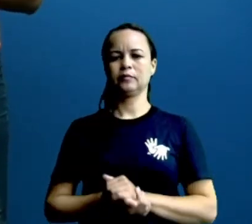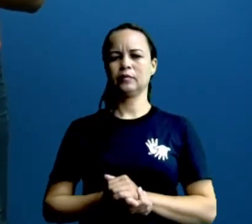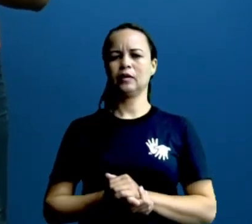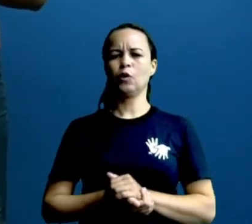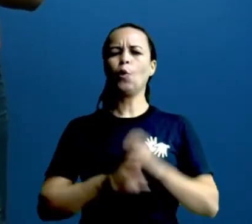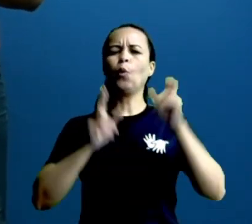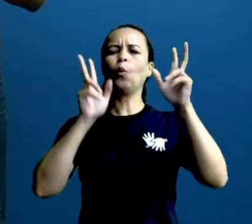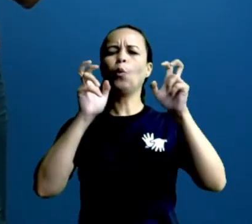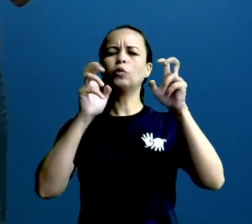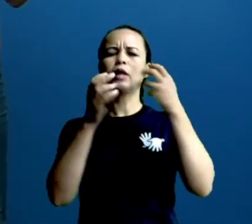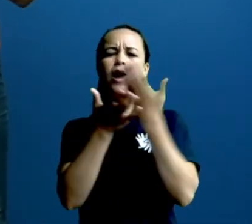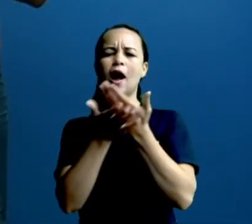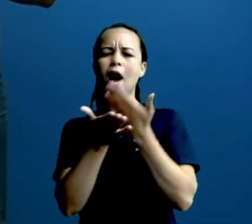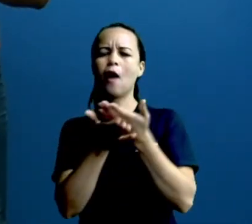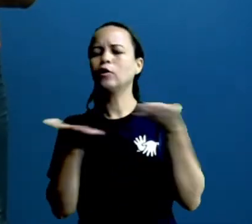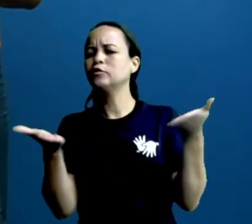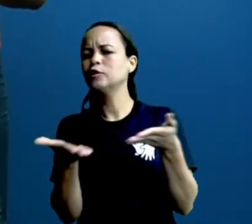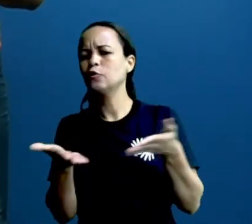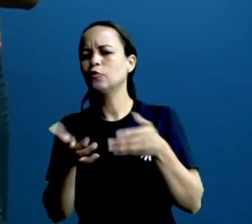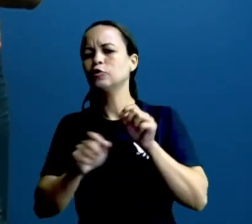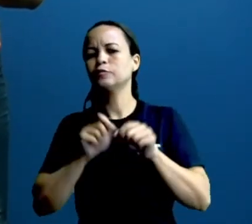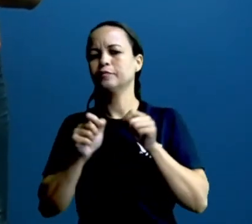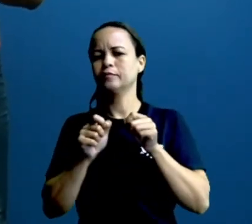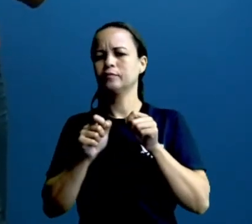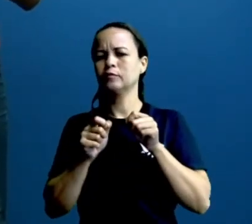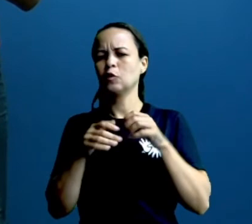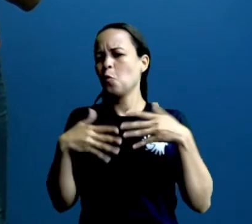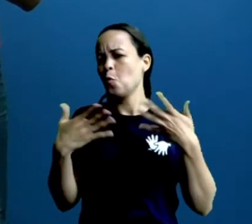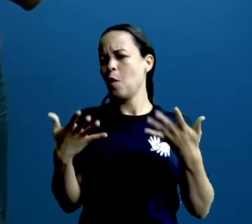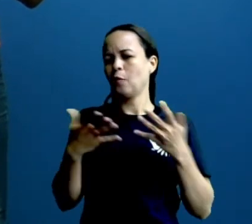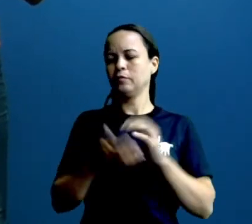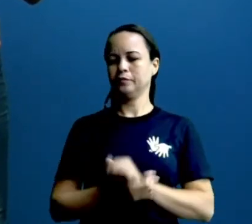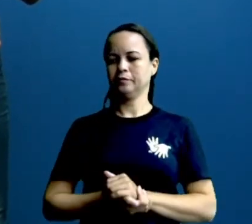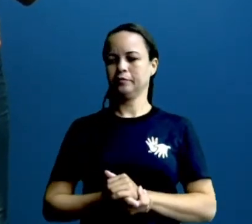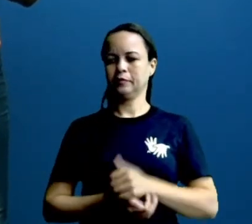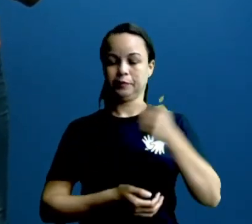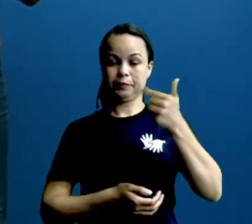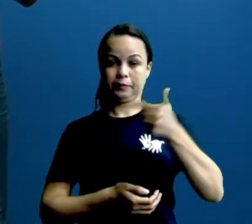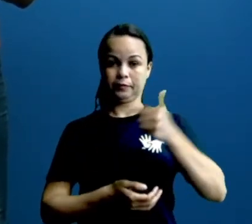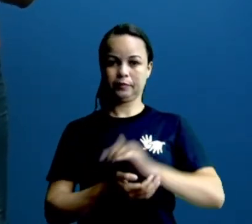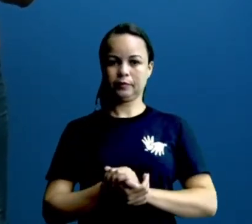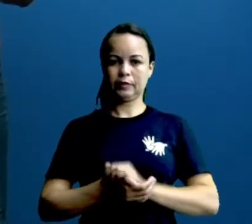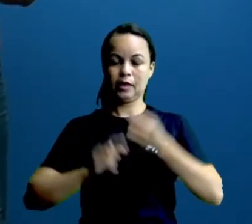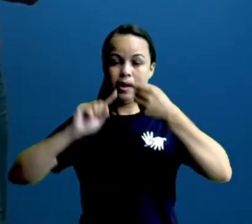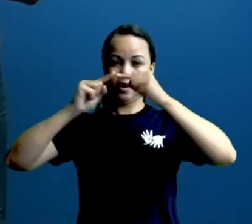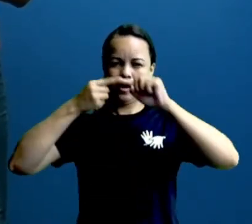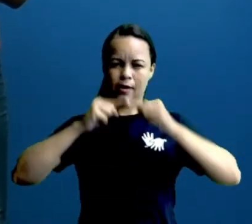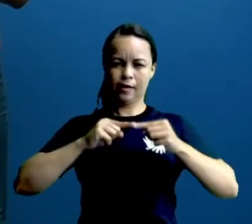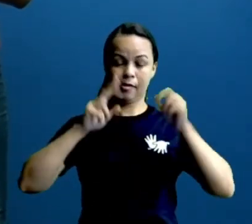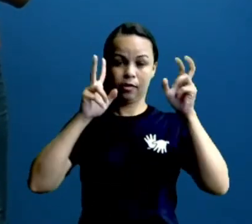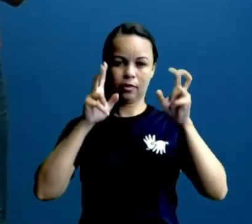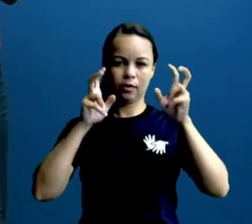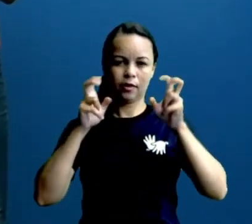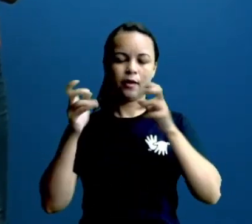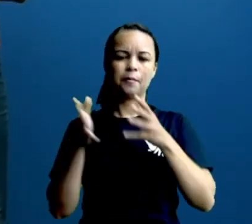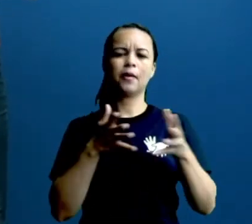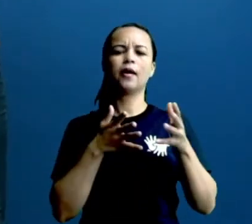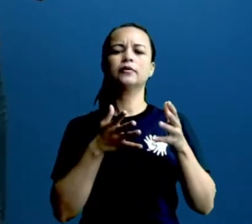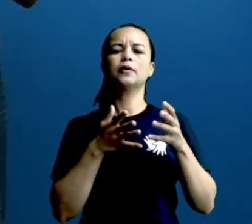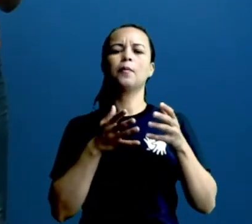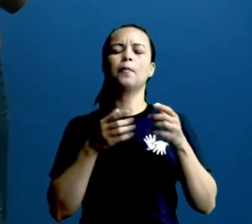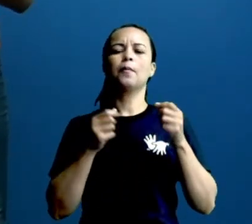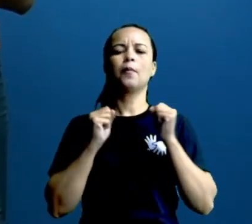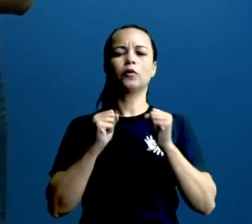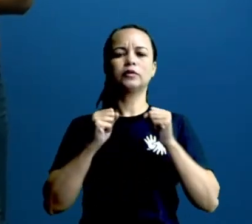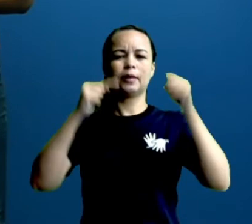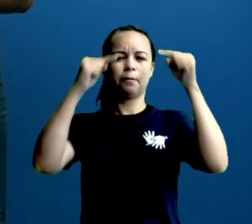tema da aula de hoje? Será que vocês ainda lembram? E o segundo, a progressão temática pode ser por conectivos